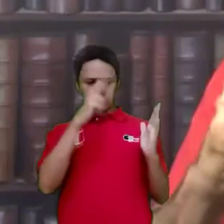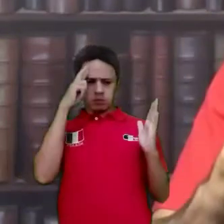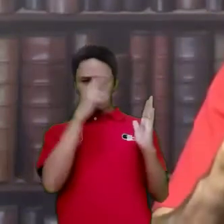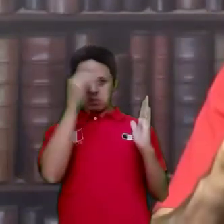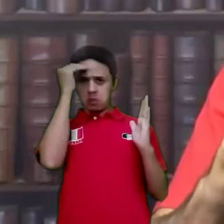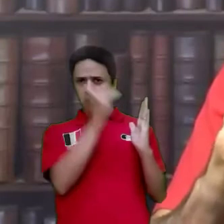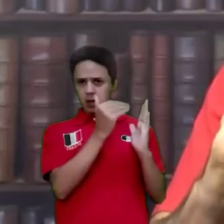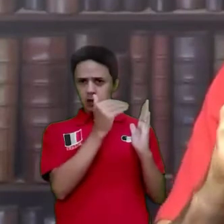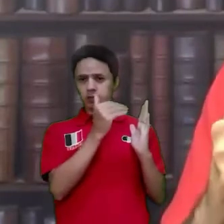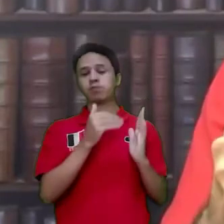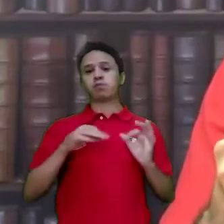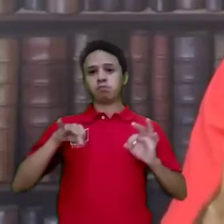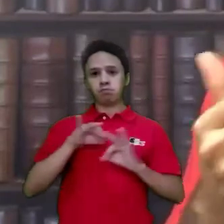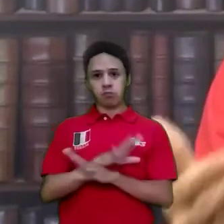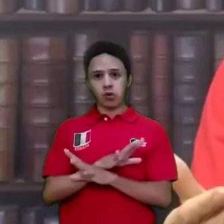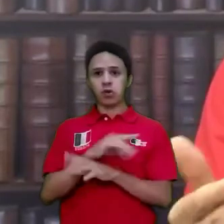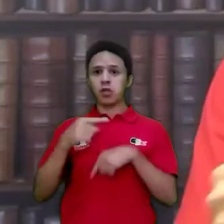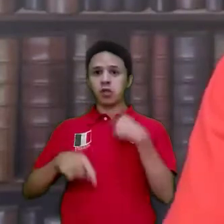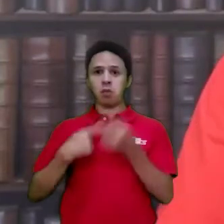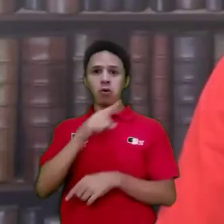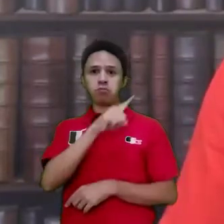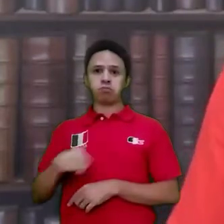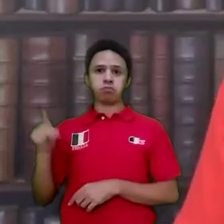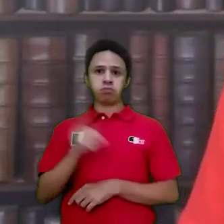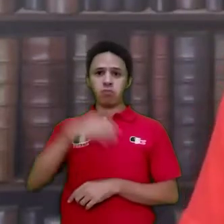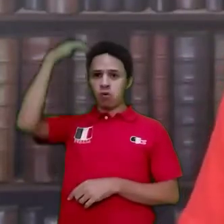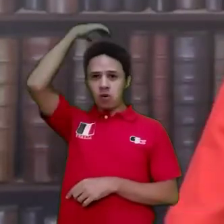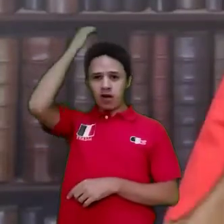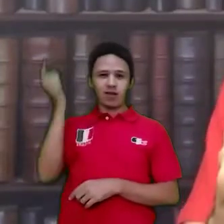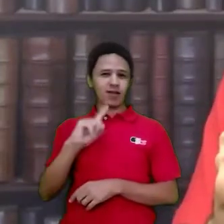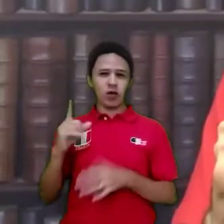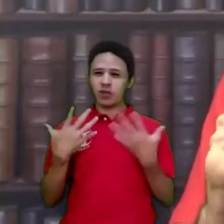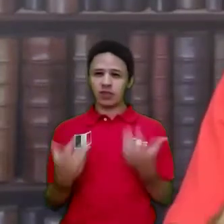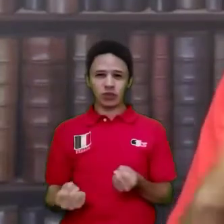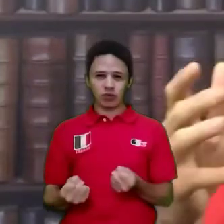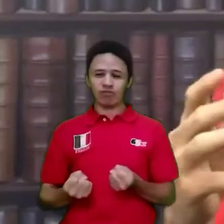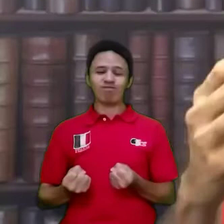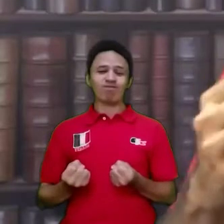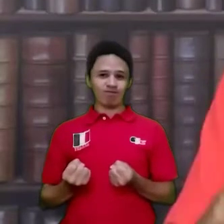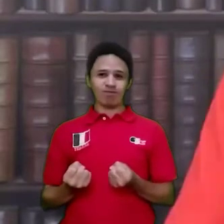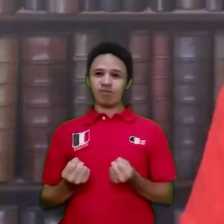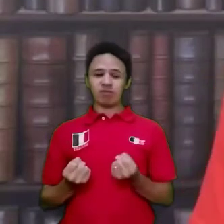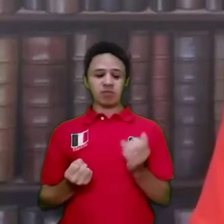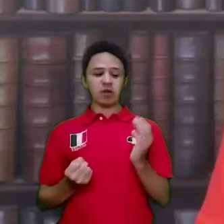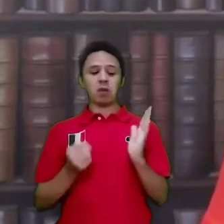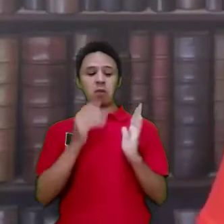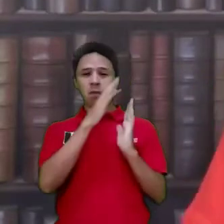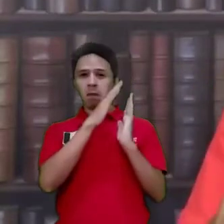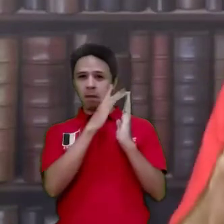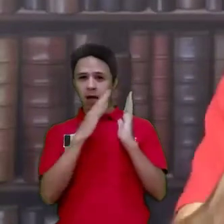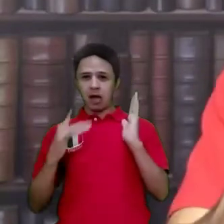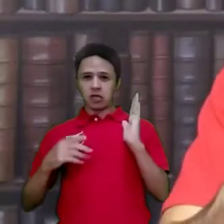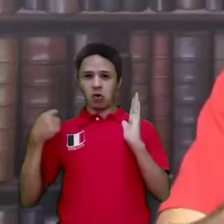documento foi concluído, acabou sendo desconsiderado pelo rei. O fato de ter desconsiderado a Petição de